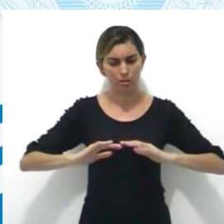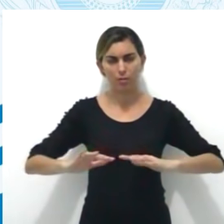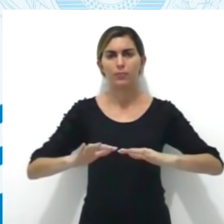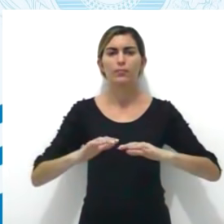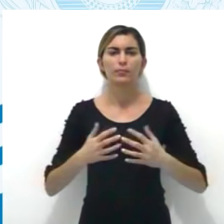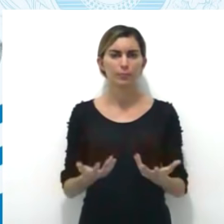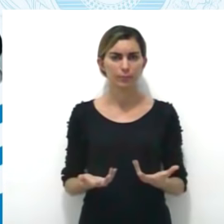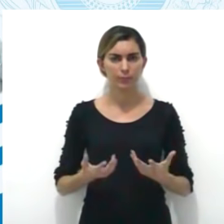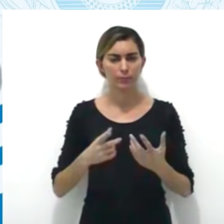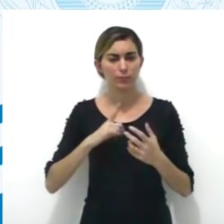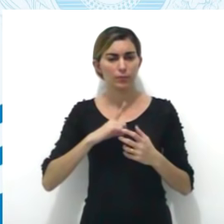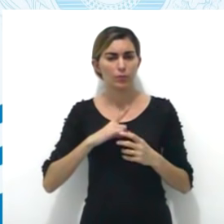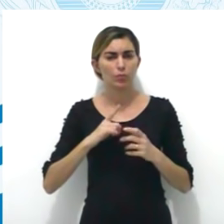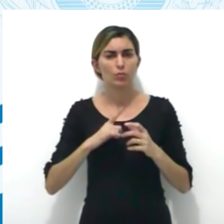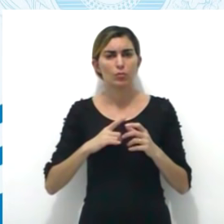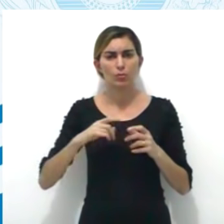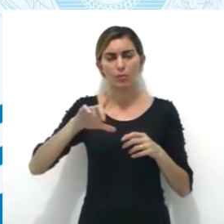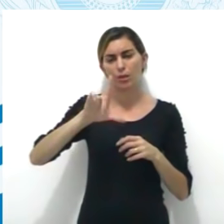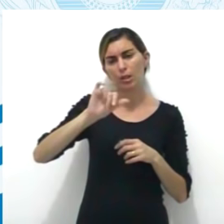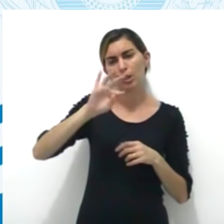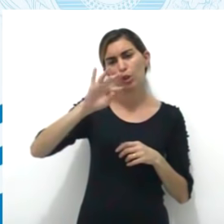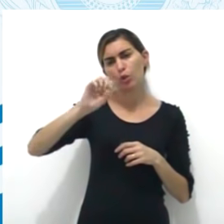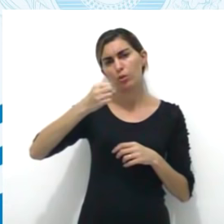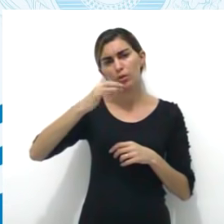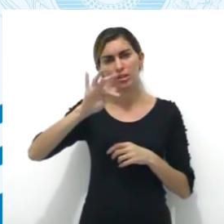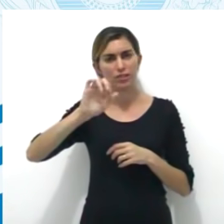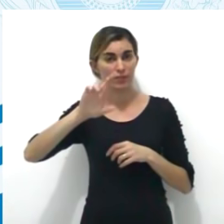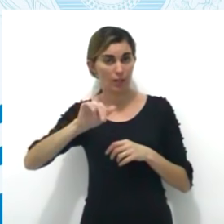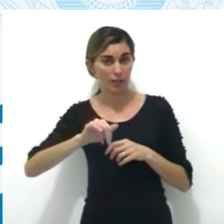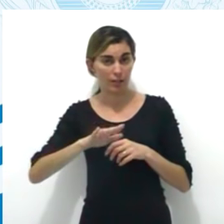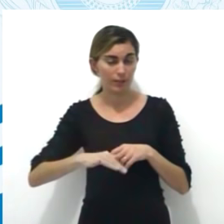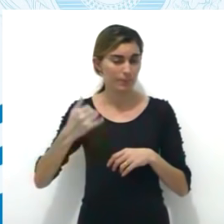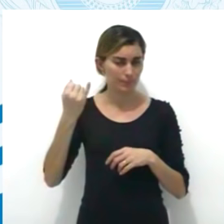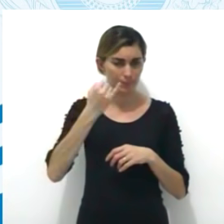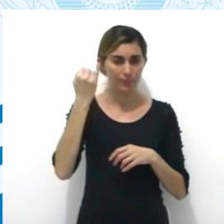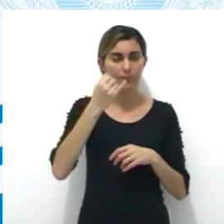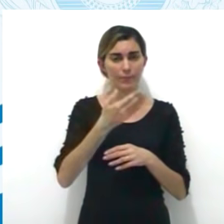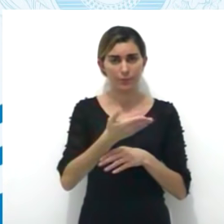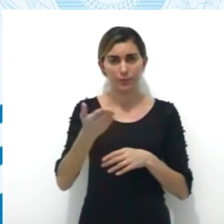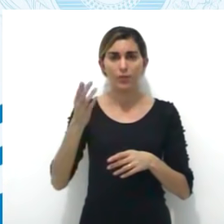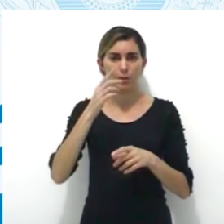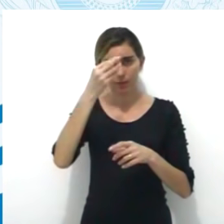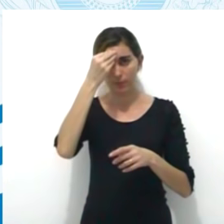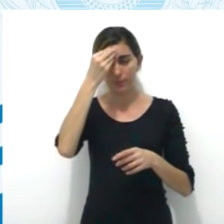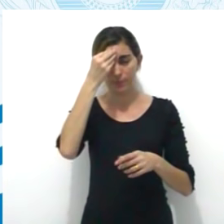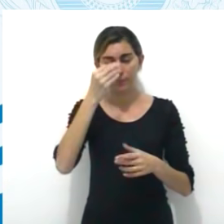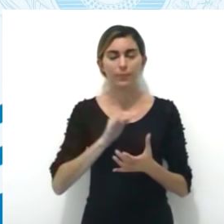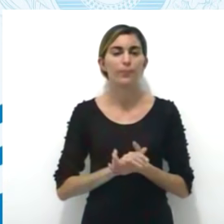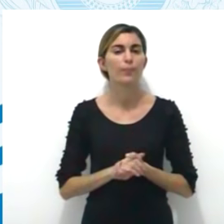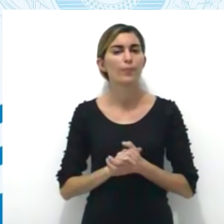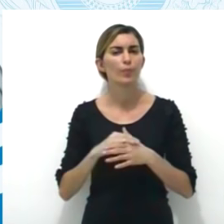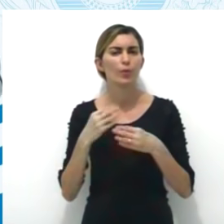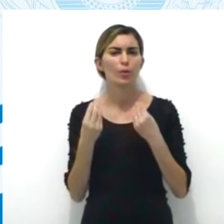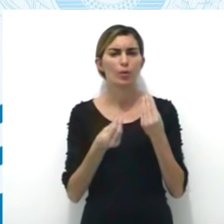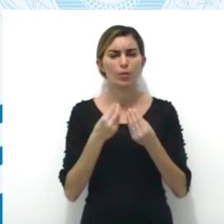terrestre, sob a litosfera. Portanto que vocês decorem isso,